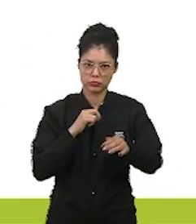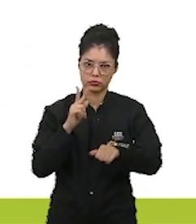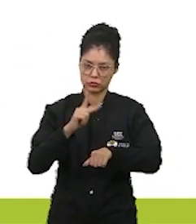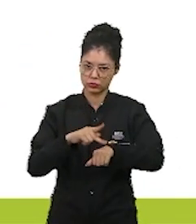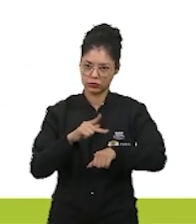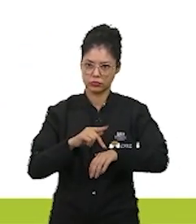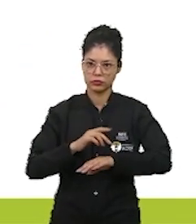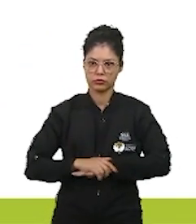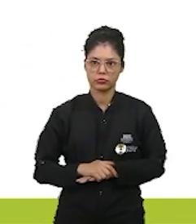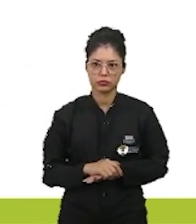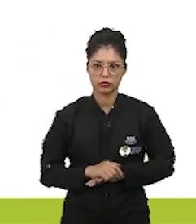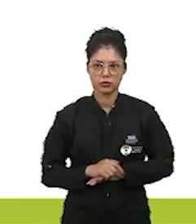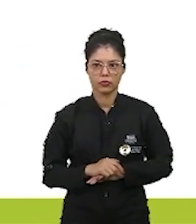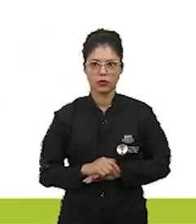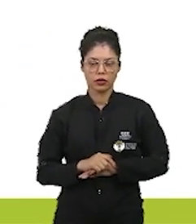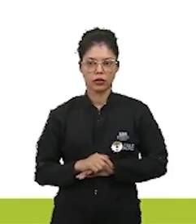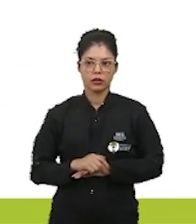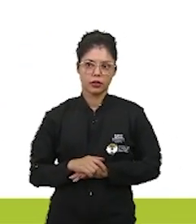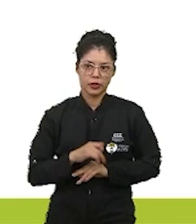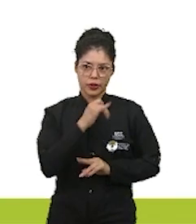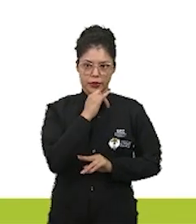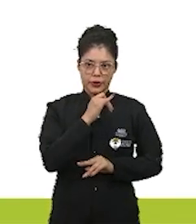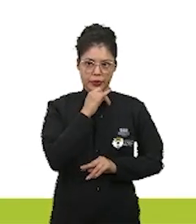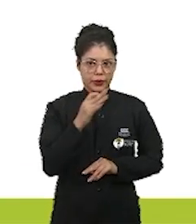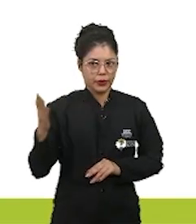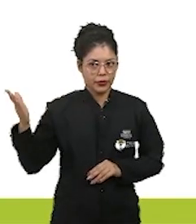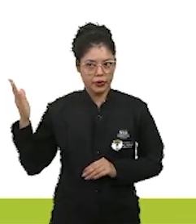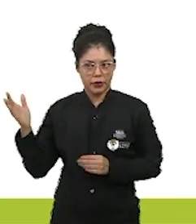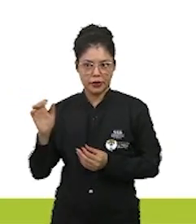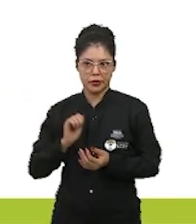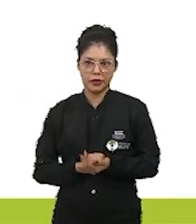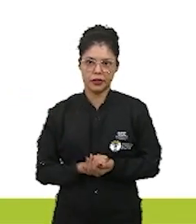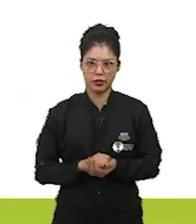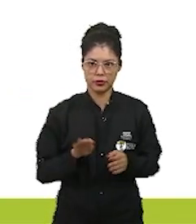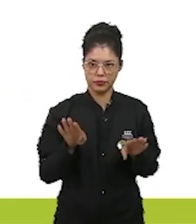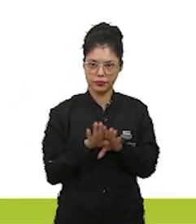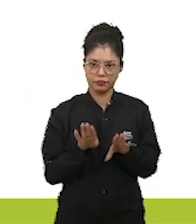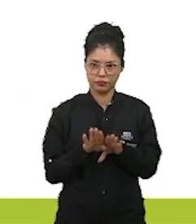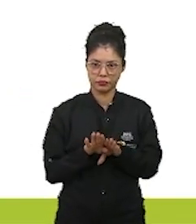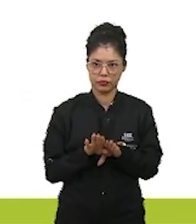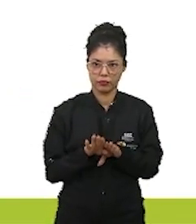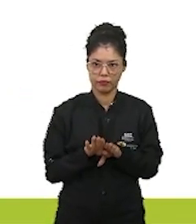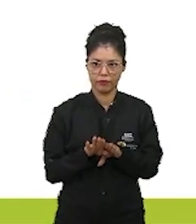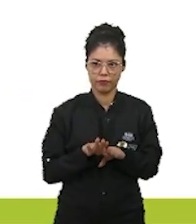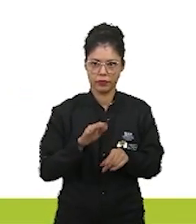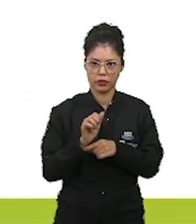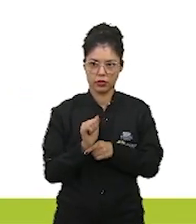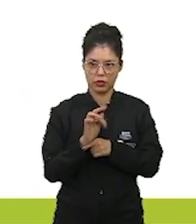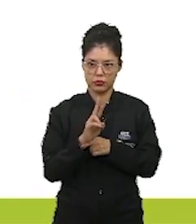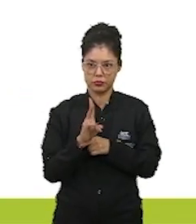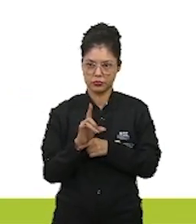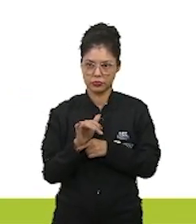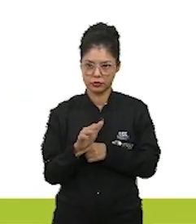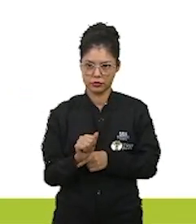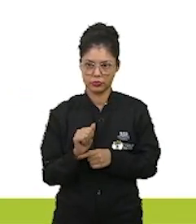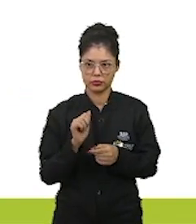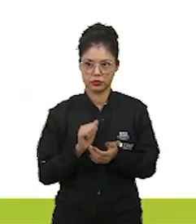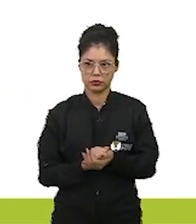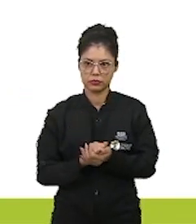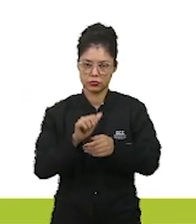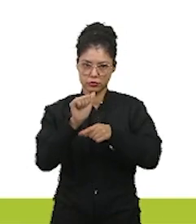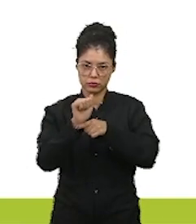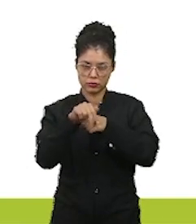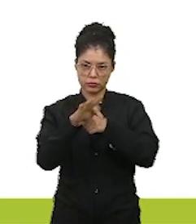rochas. Aí nós temos aqui um exemplo de rocha metamórfica, que é a ardósia e o anfibolito, tá?